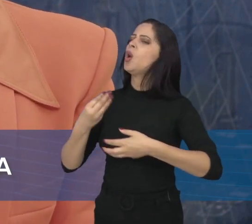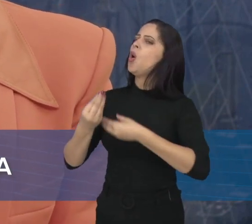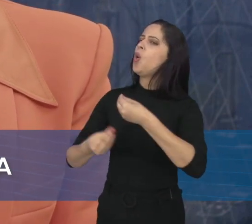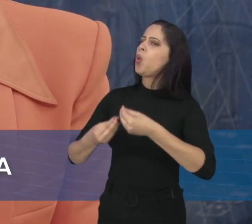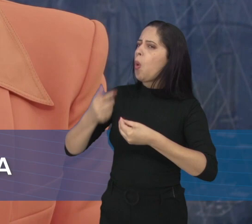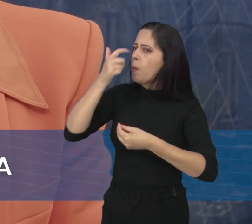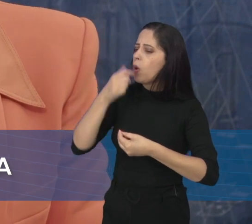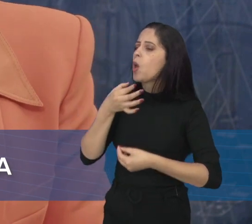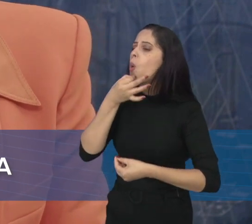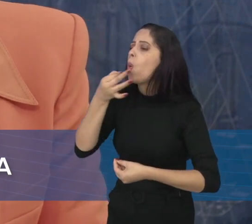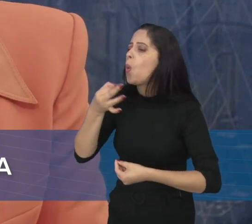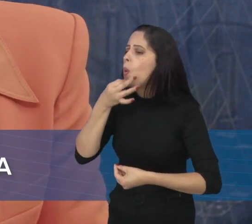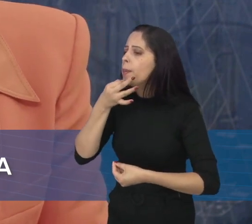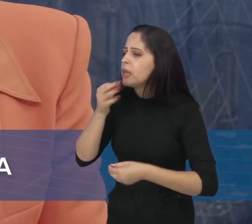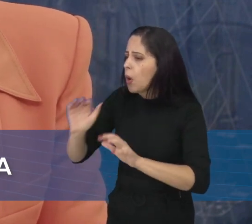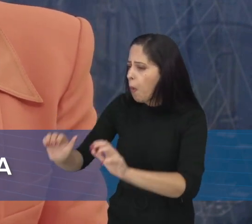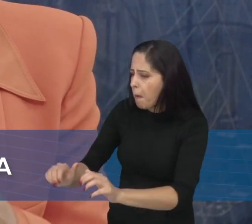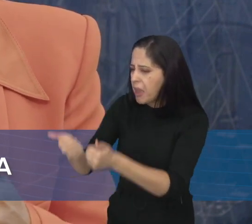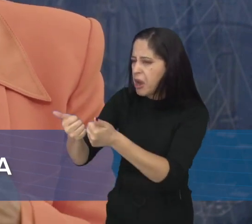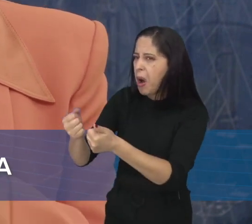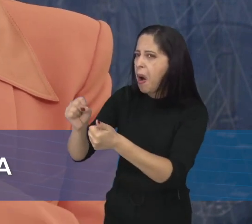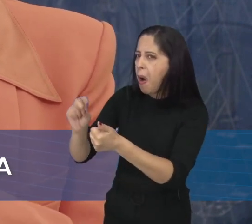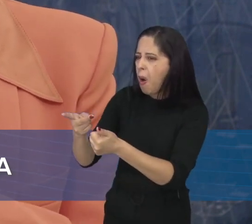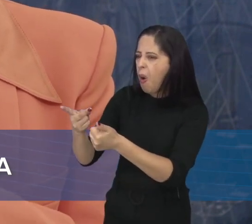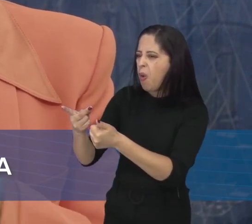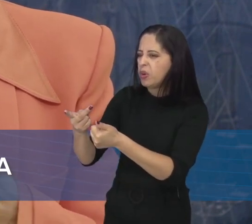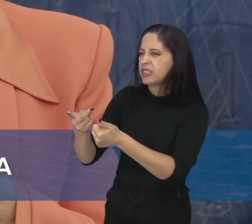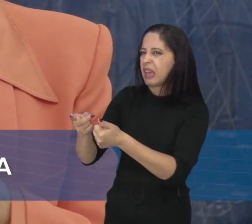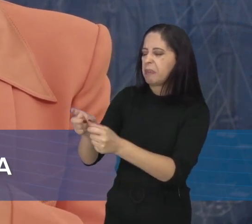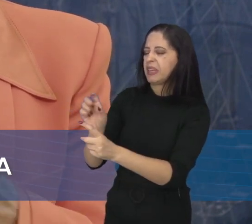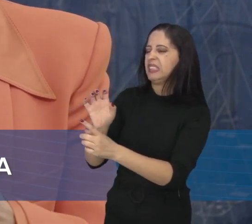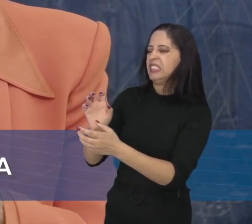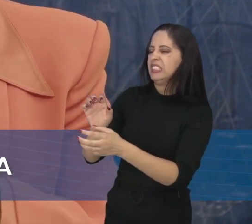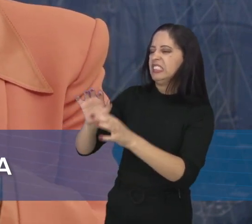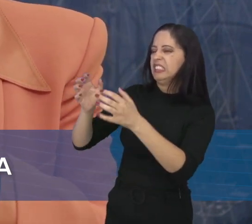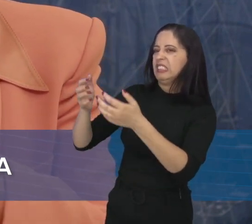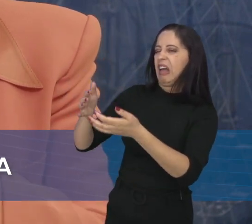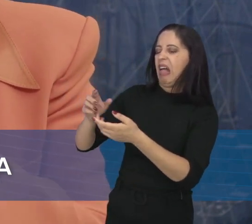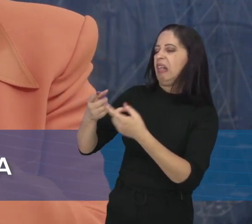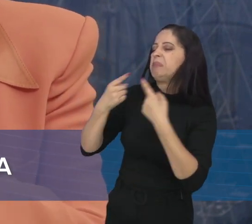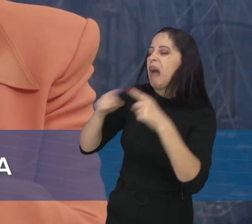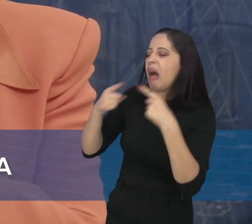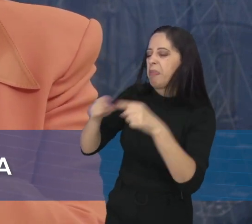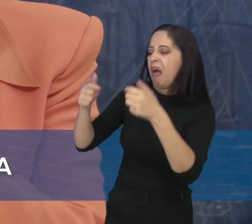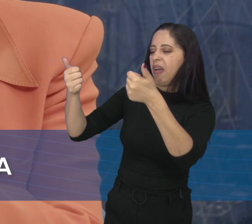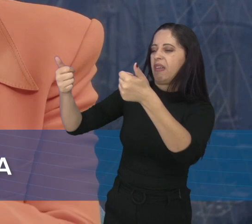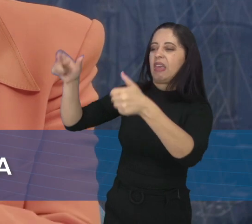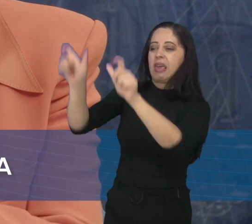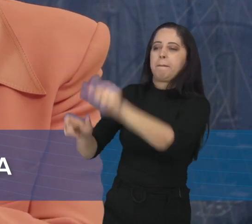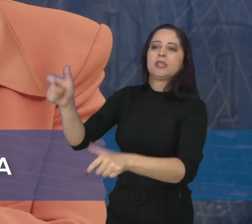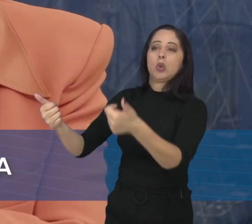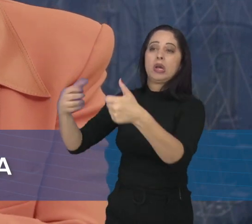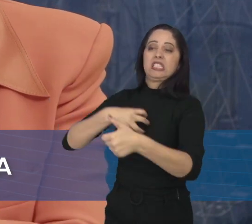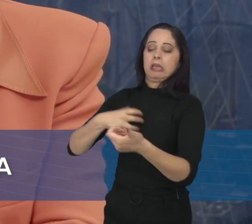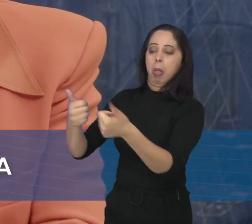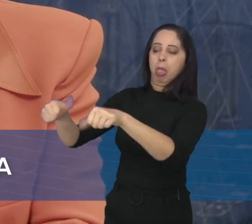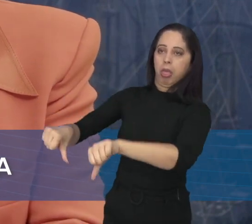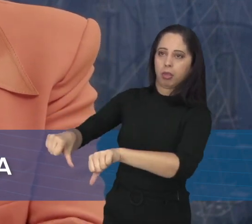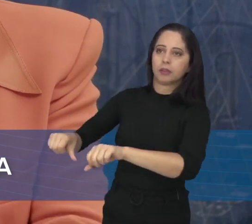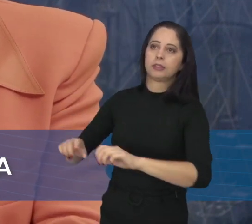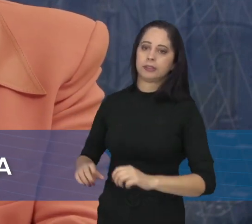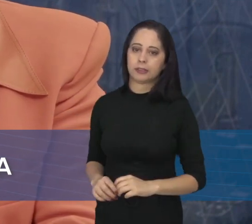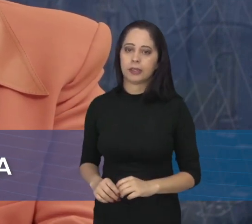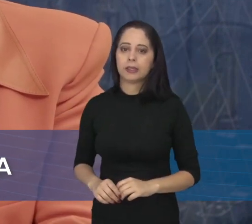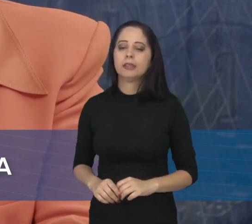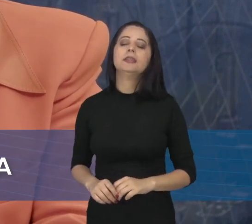ou preconceituando. Entende? E para mim é um super desafio. Eu entendo crítica e preconceito a